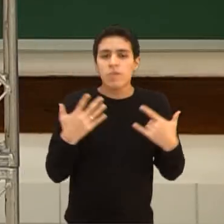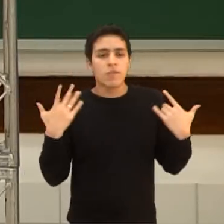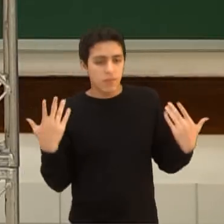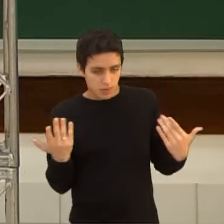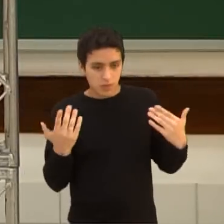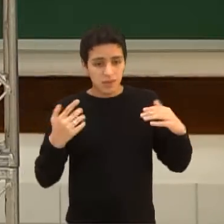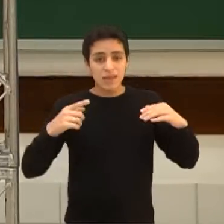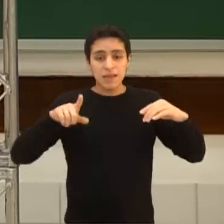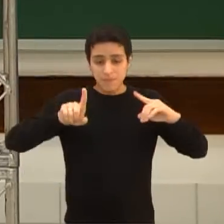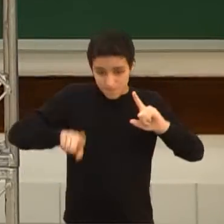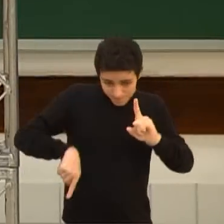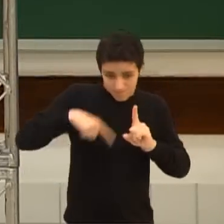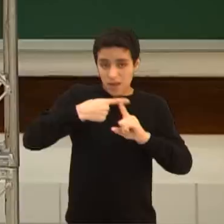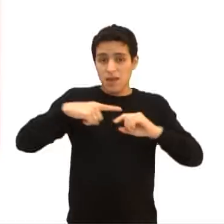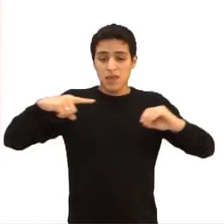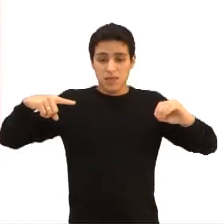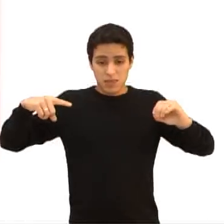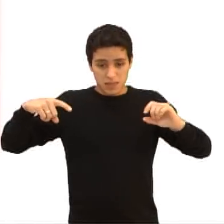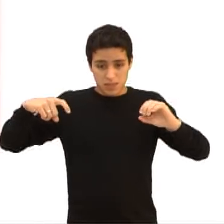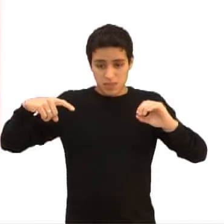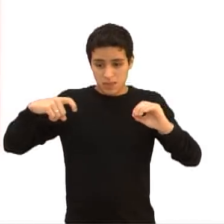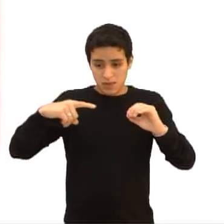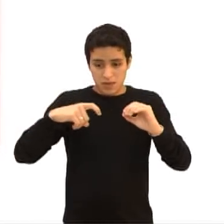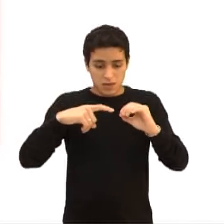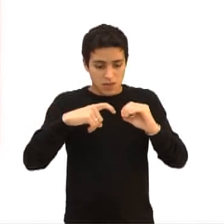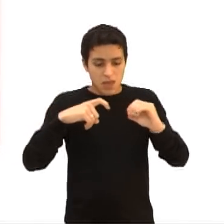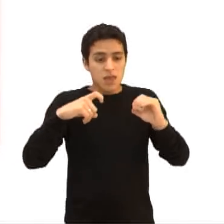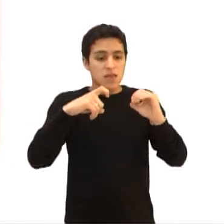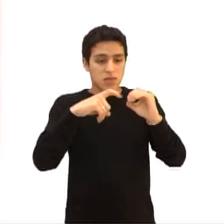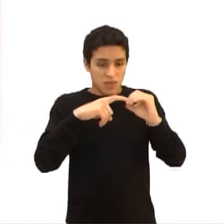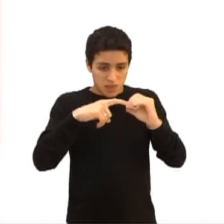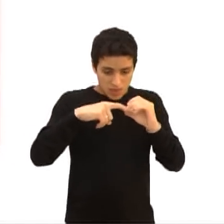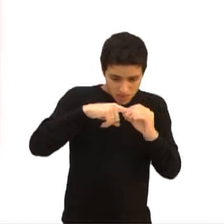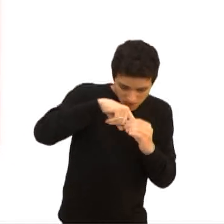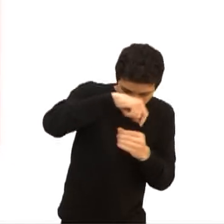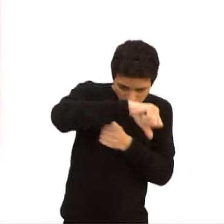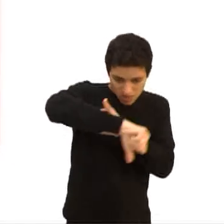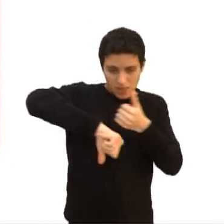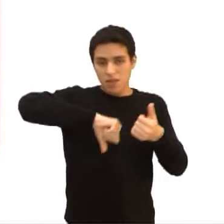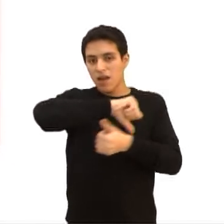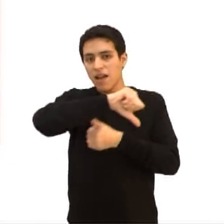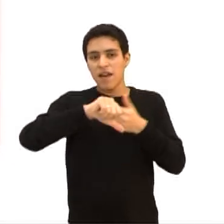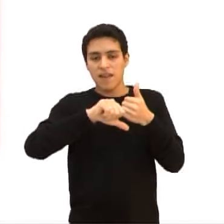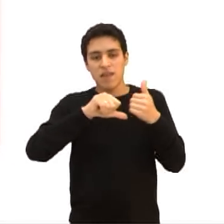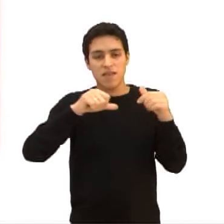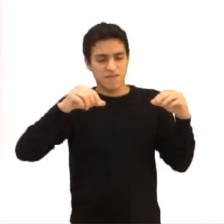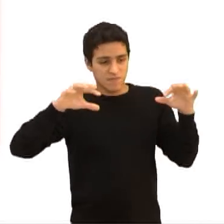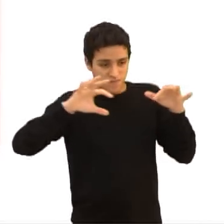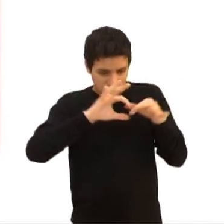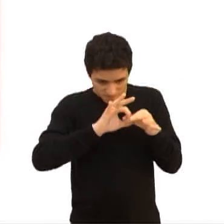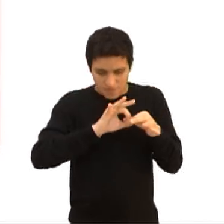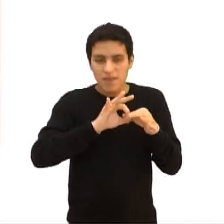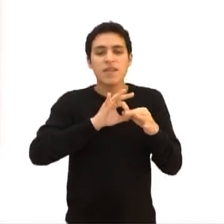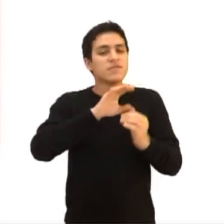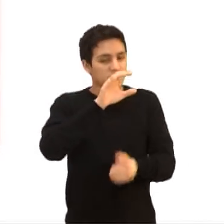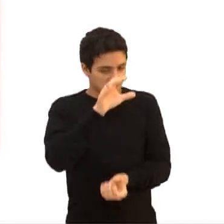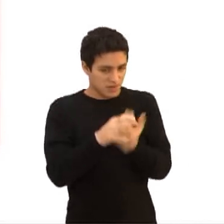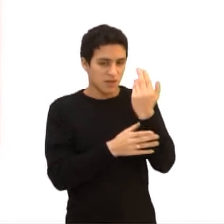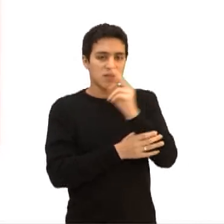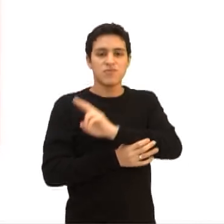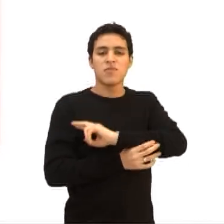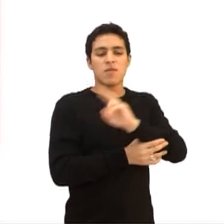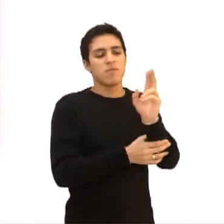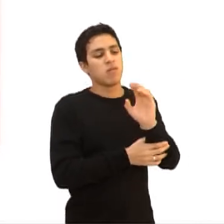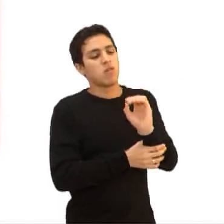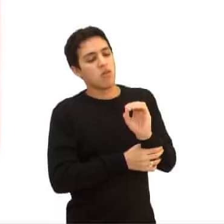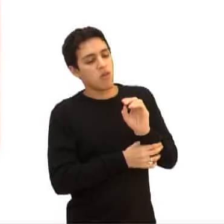os espermatozoides conseguirem chegar ali, né? E um deles fecundar esse ovócito. ali sim a